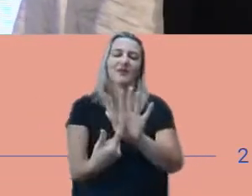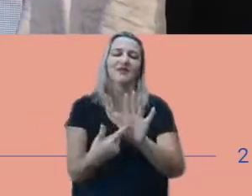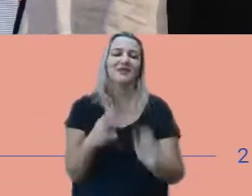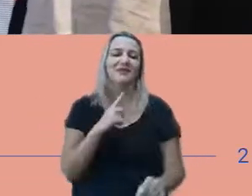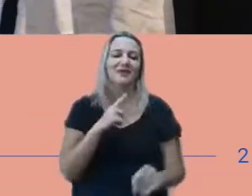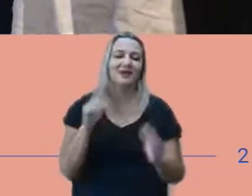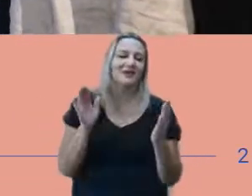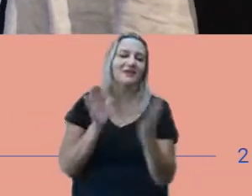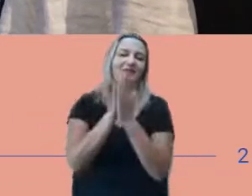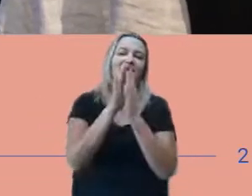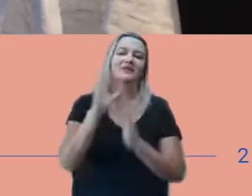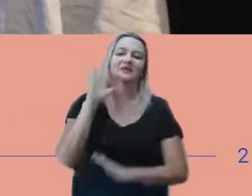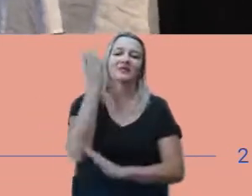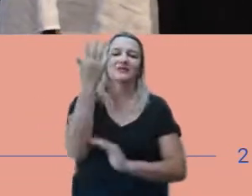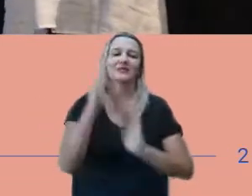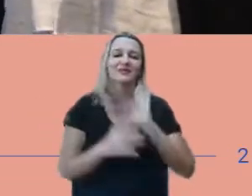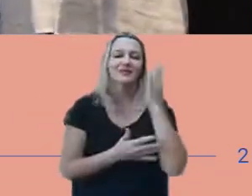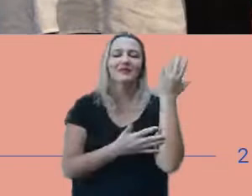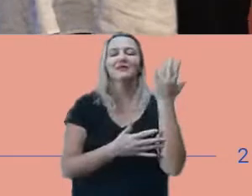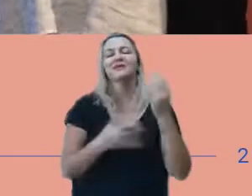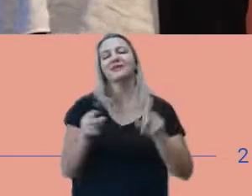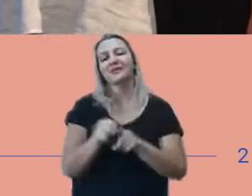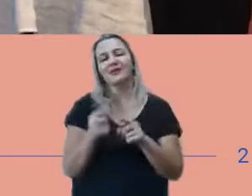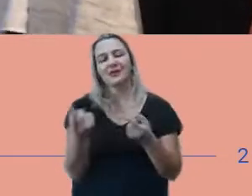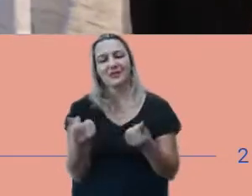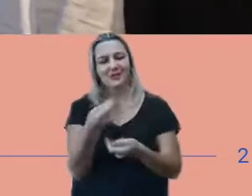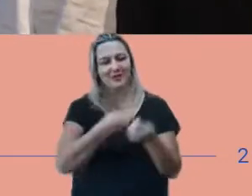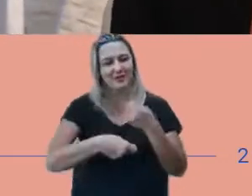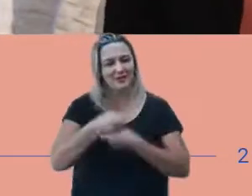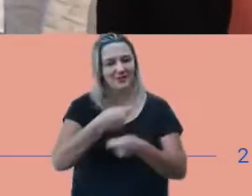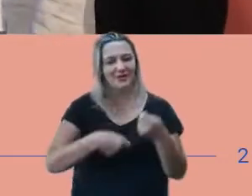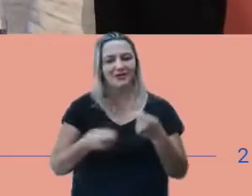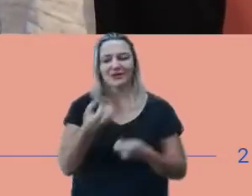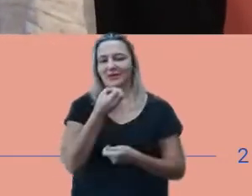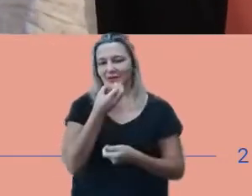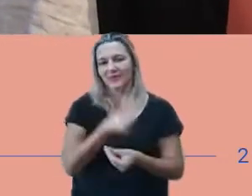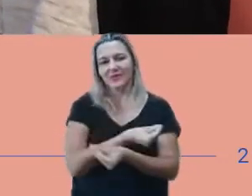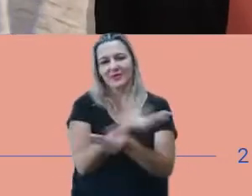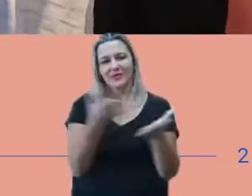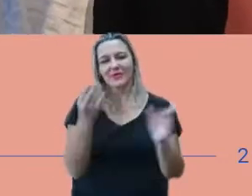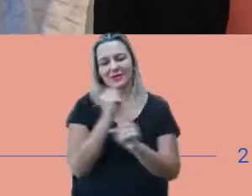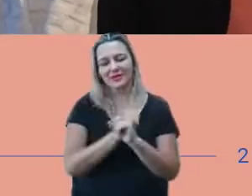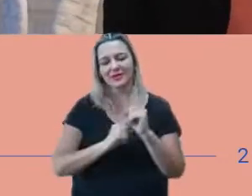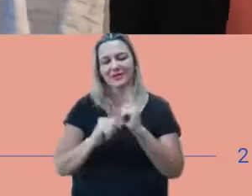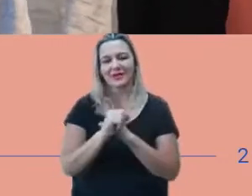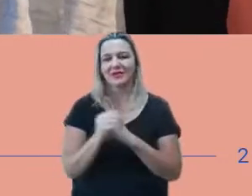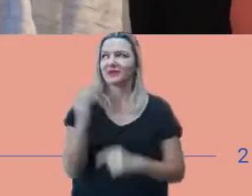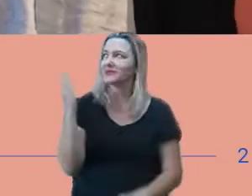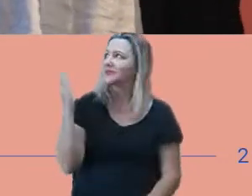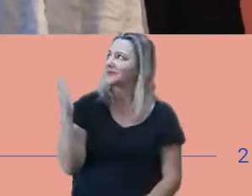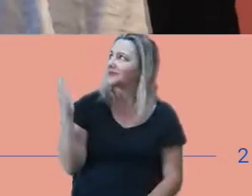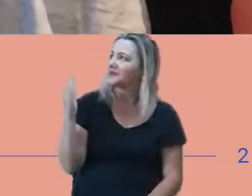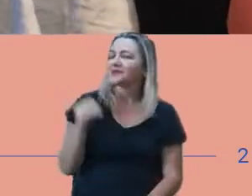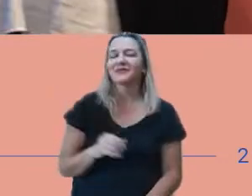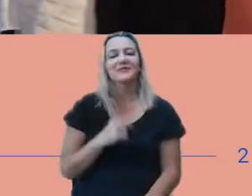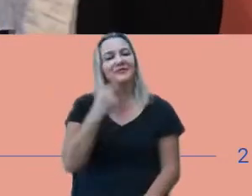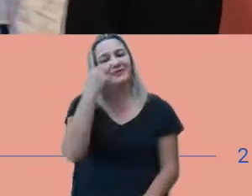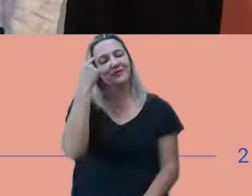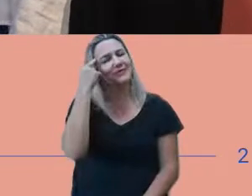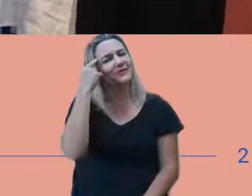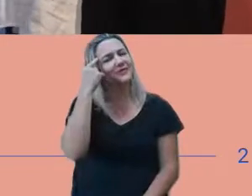impacto ambiental geração de renda e benefícios para toda a sociedade então vamos agora pensar aqui no como fazer